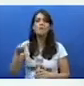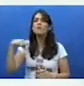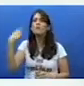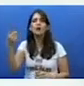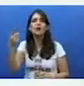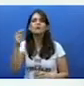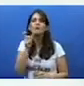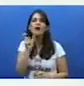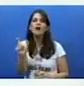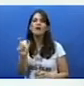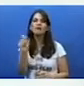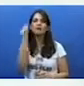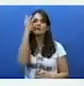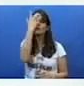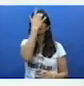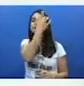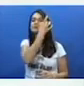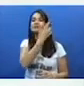próxima.